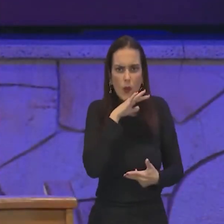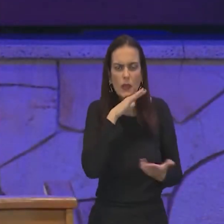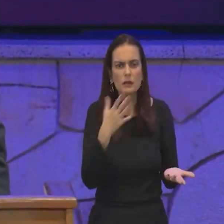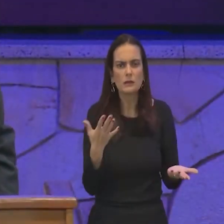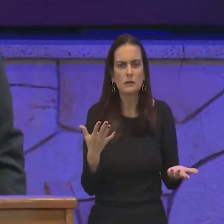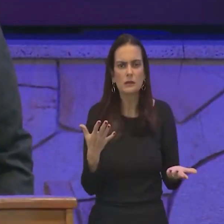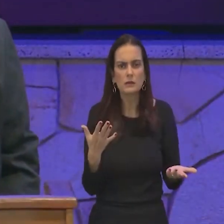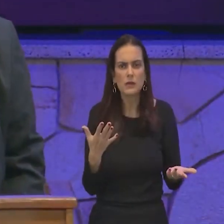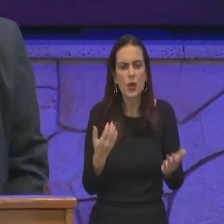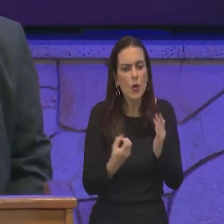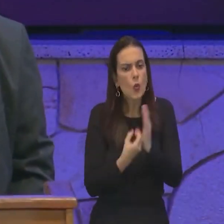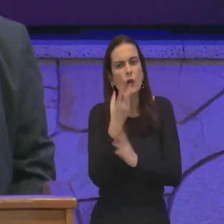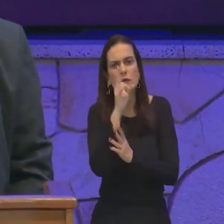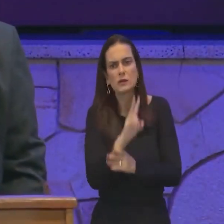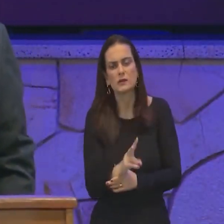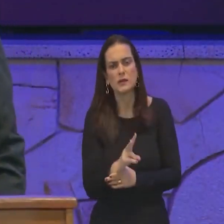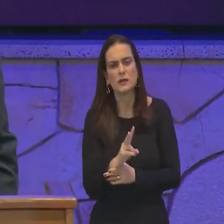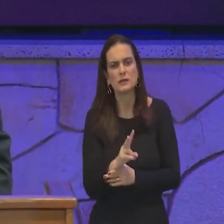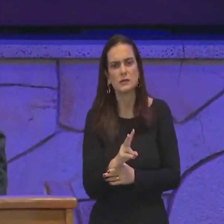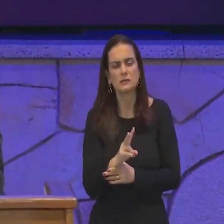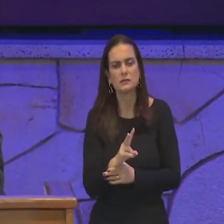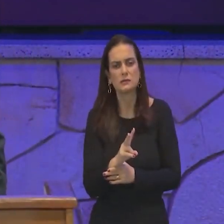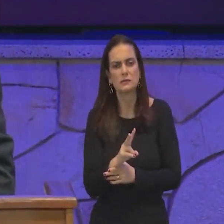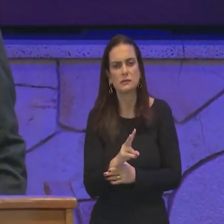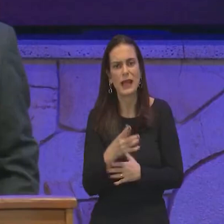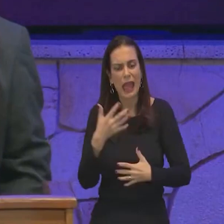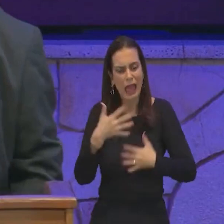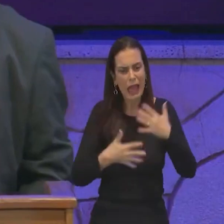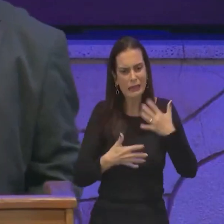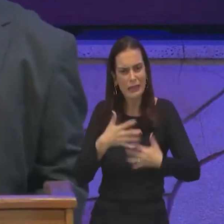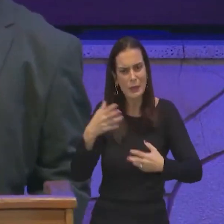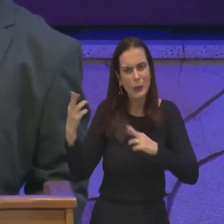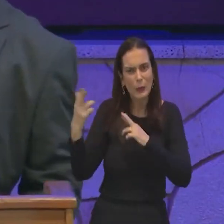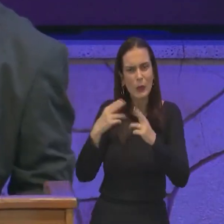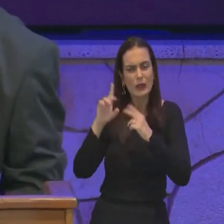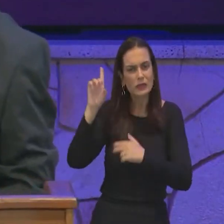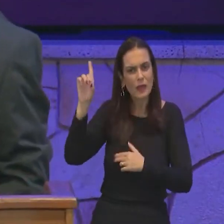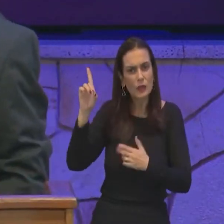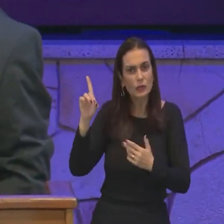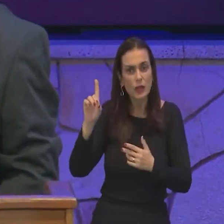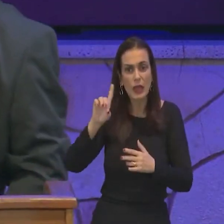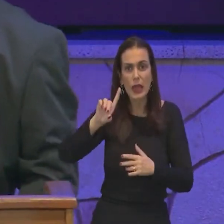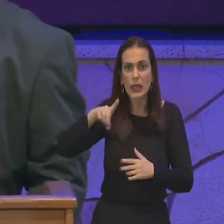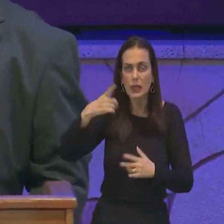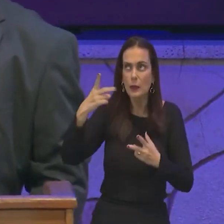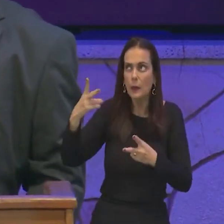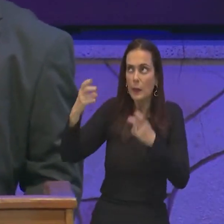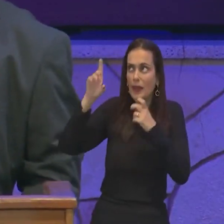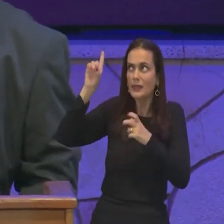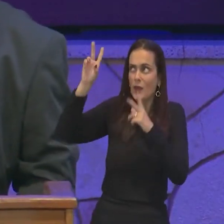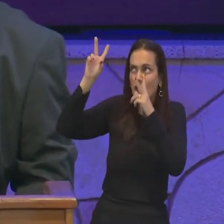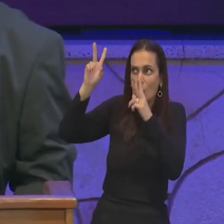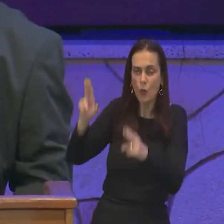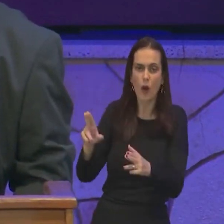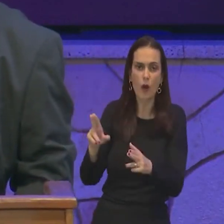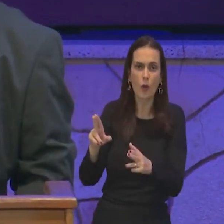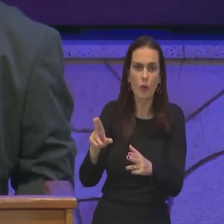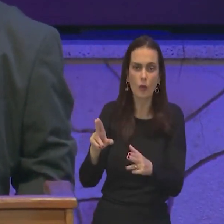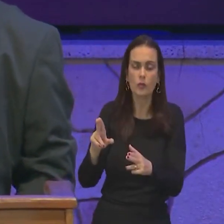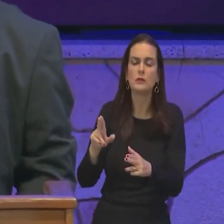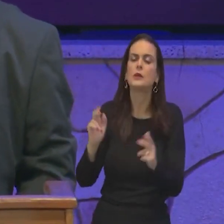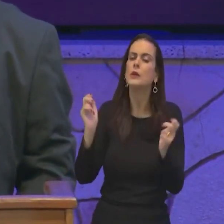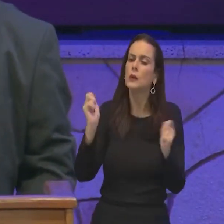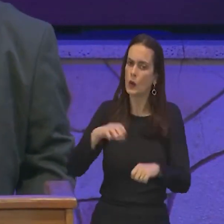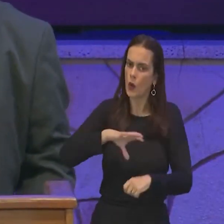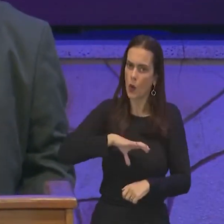vida e o seu relacionamento com Deus? Mas saiba que depois de uma visão de Deus, queridos, e eu ouso dizer em nome